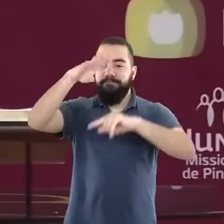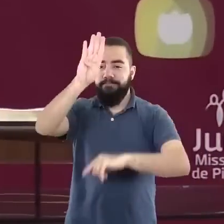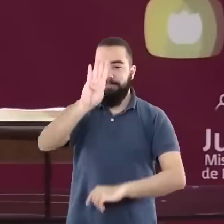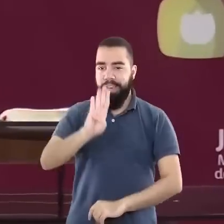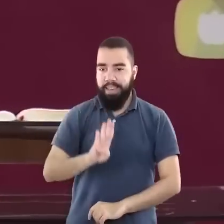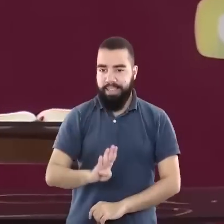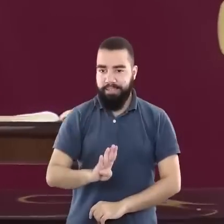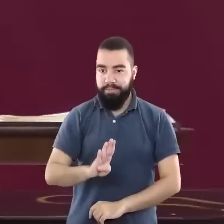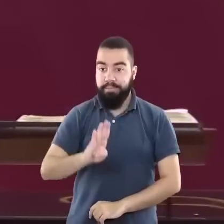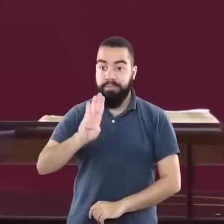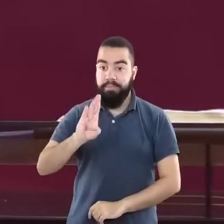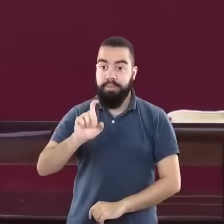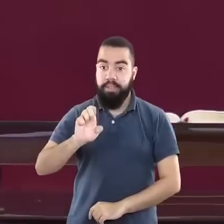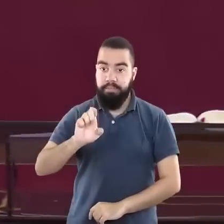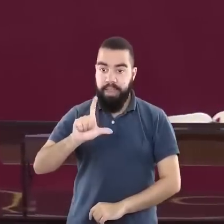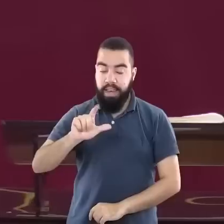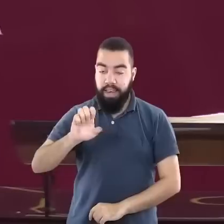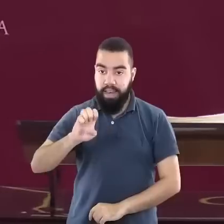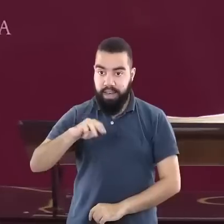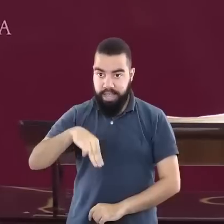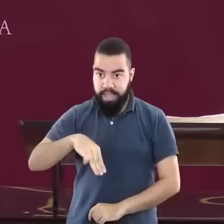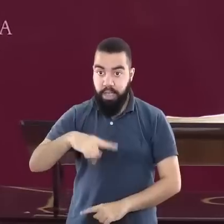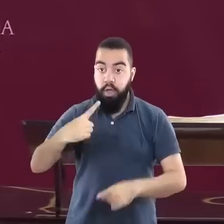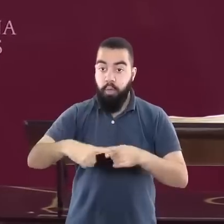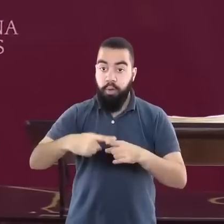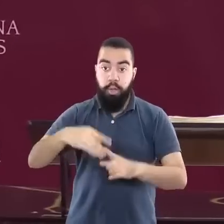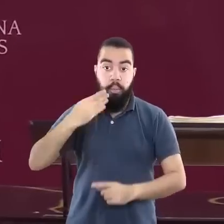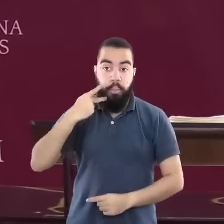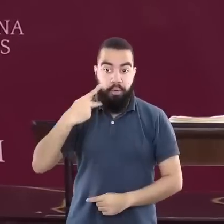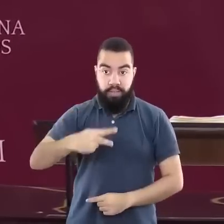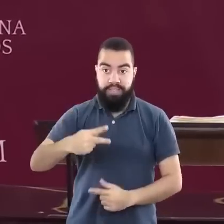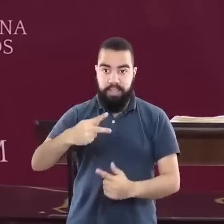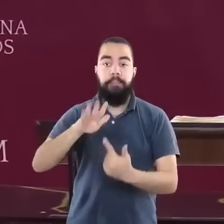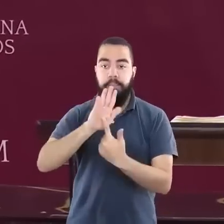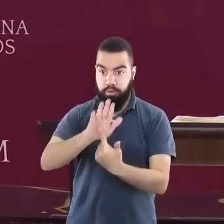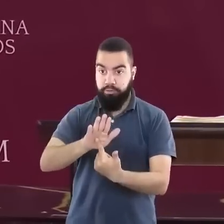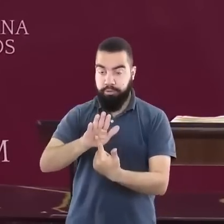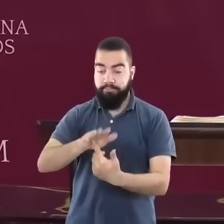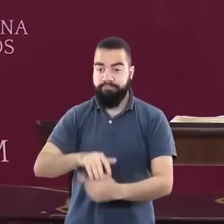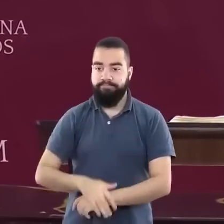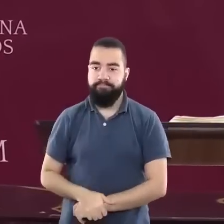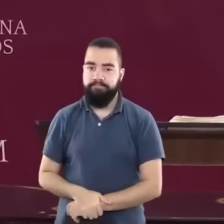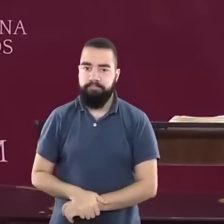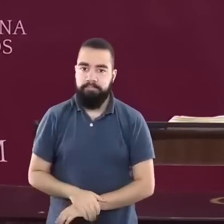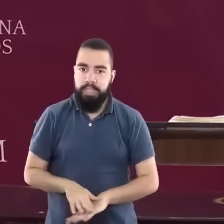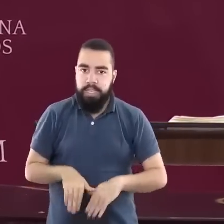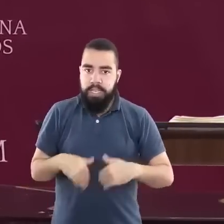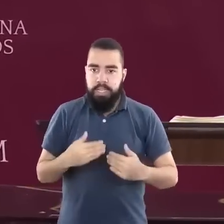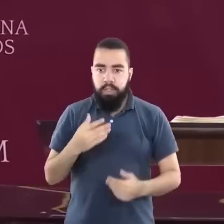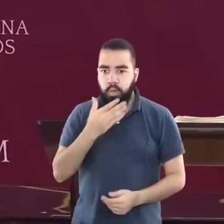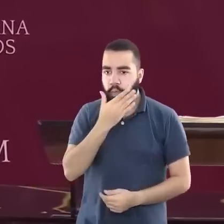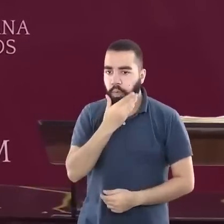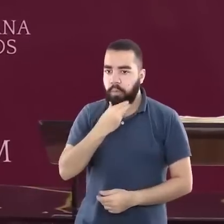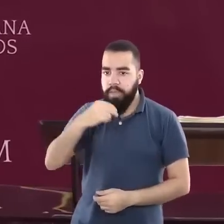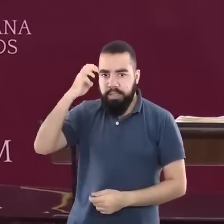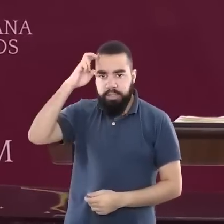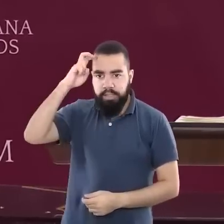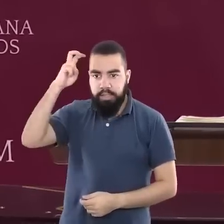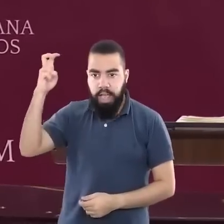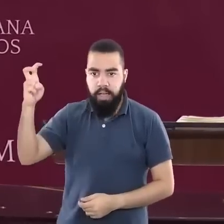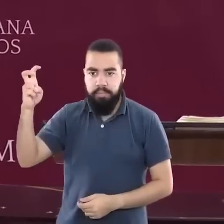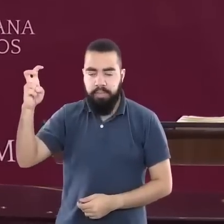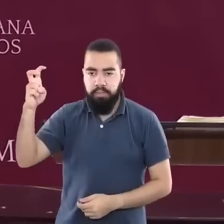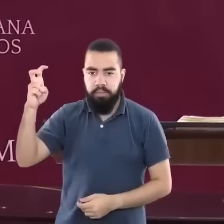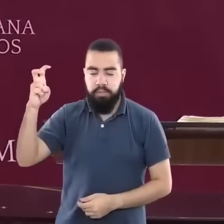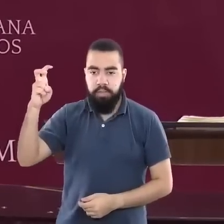porque assim diz O Profeta mas notem vocês que quando os magos chegarem em Jerusalém Já devia